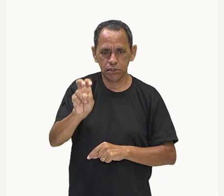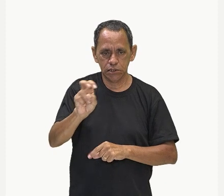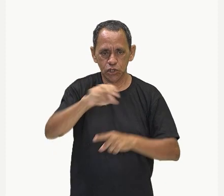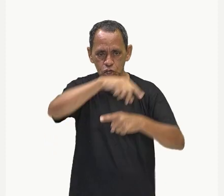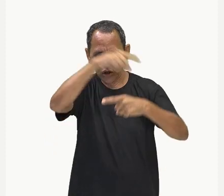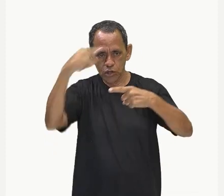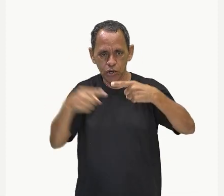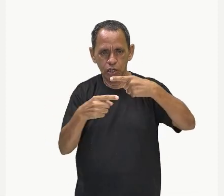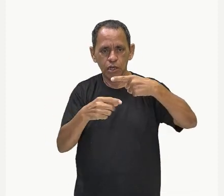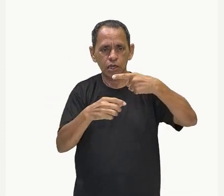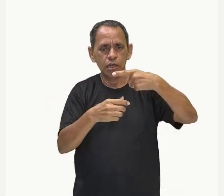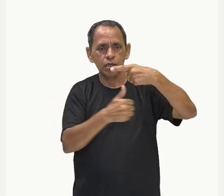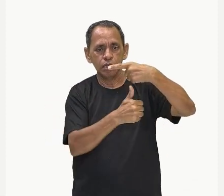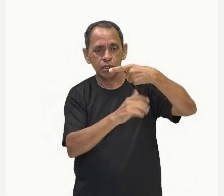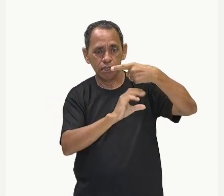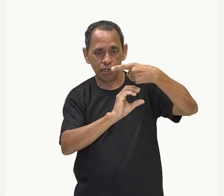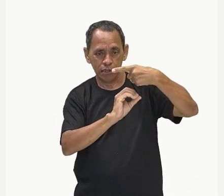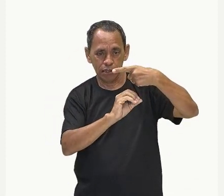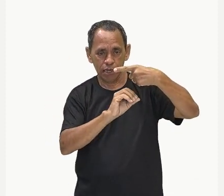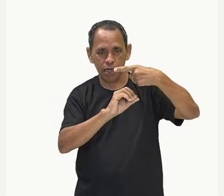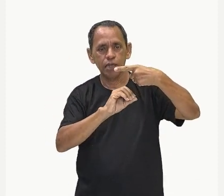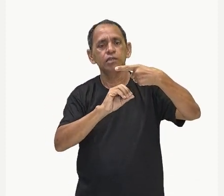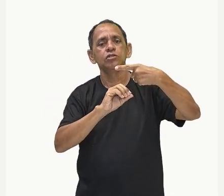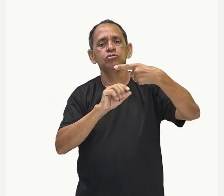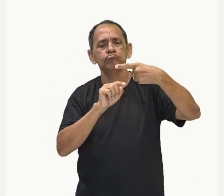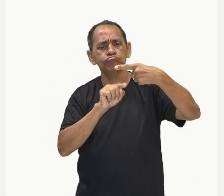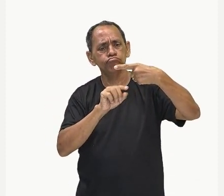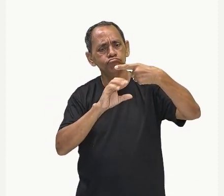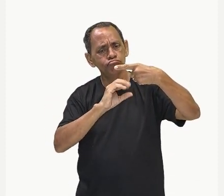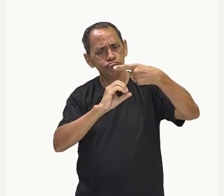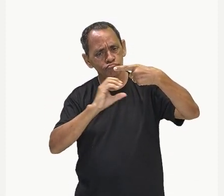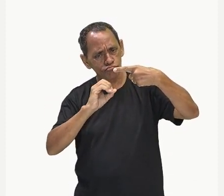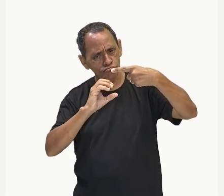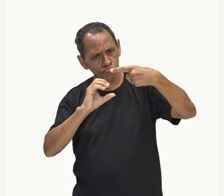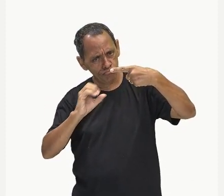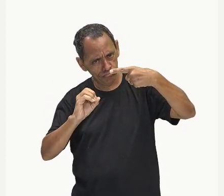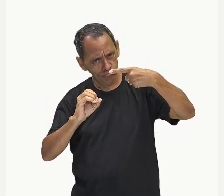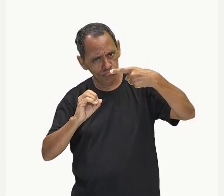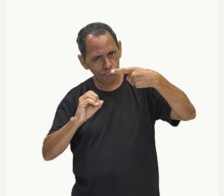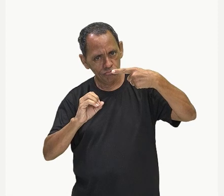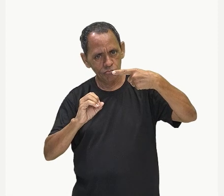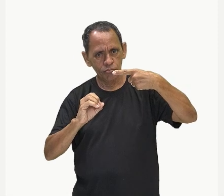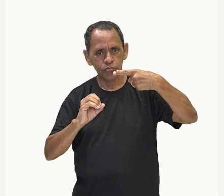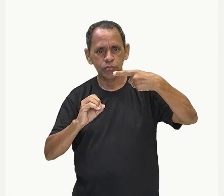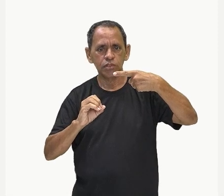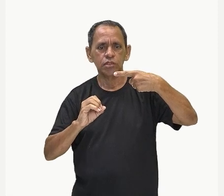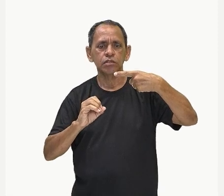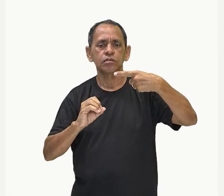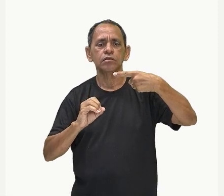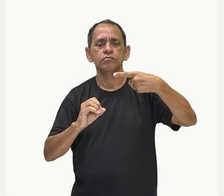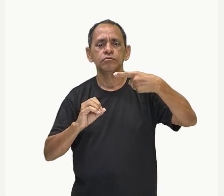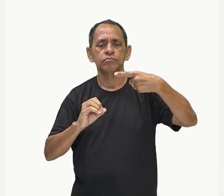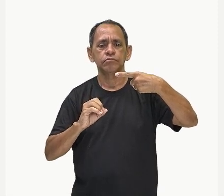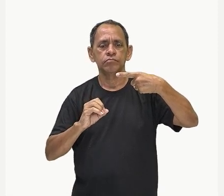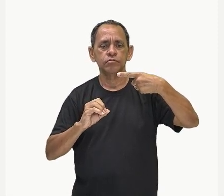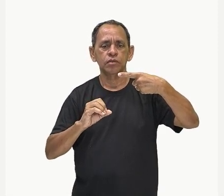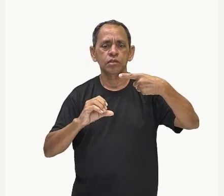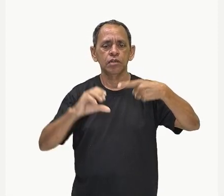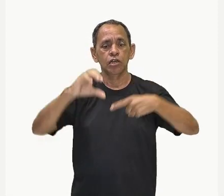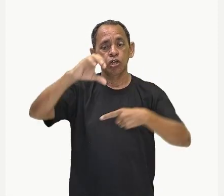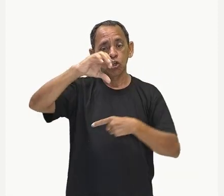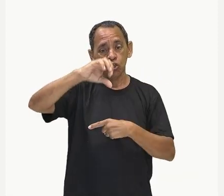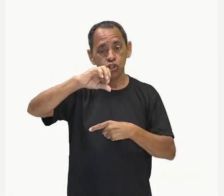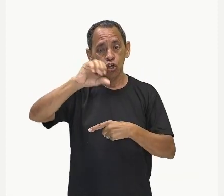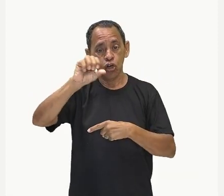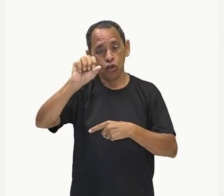E o nosso denominador é 10.000. Então, tem 1, 2, 3, 4 zeros. Basta conferir,